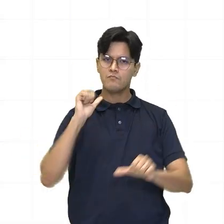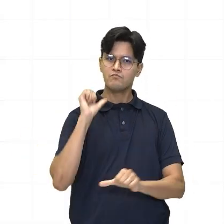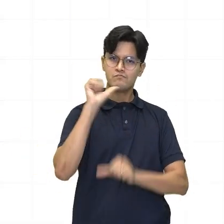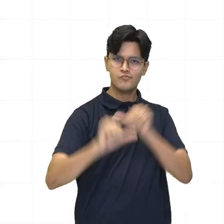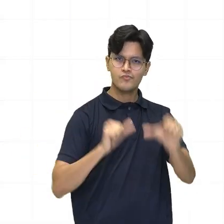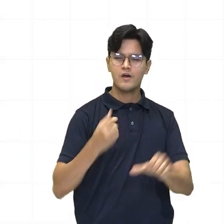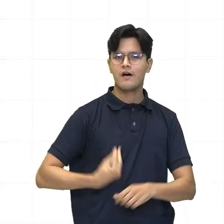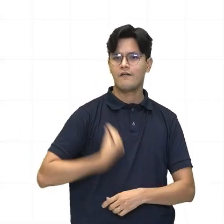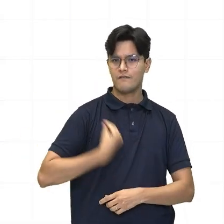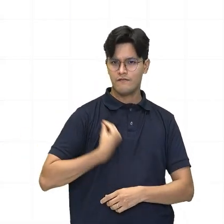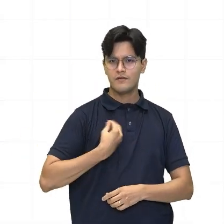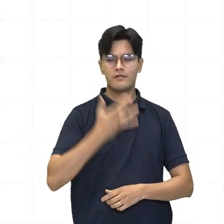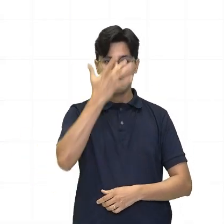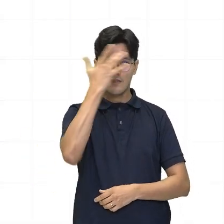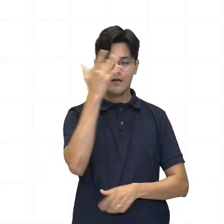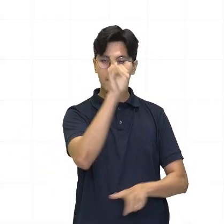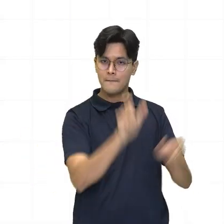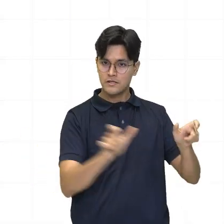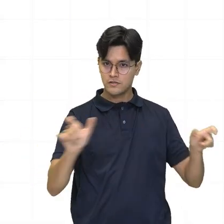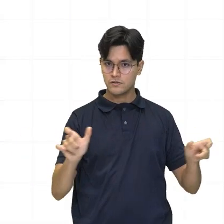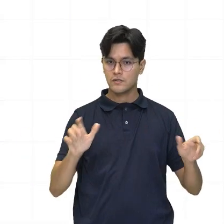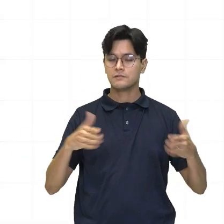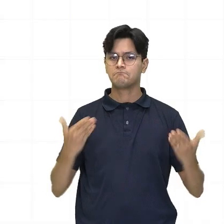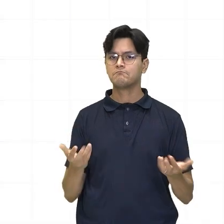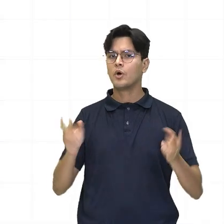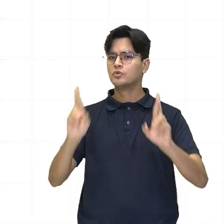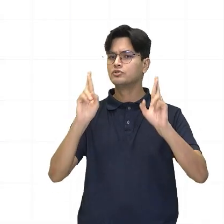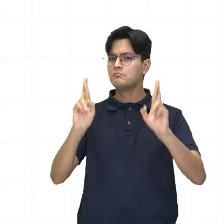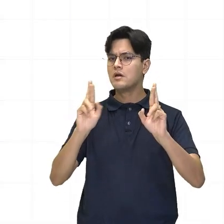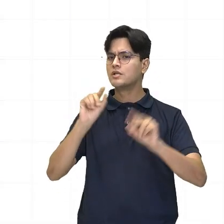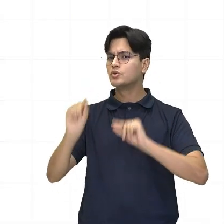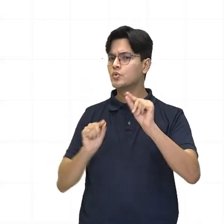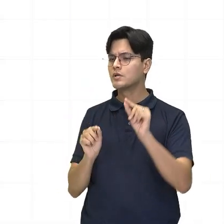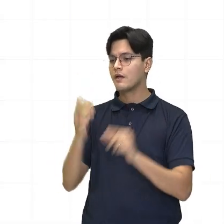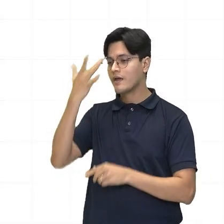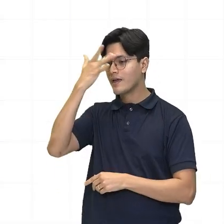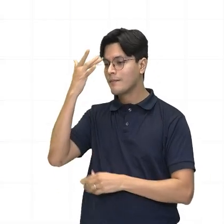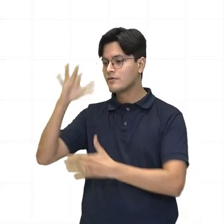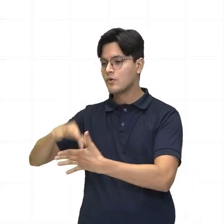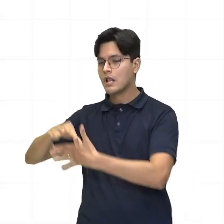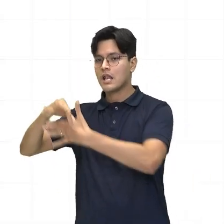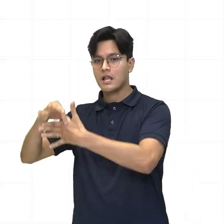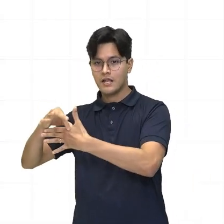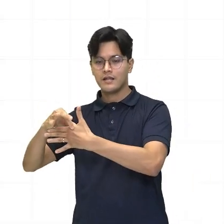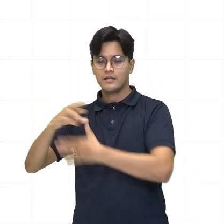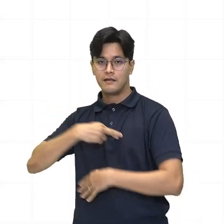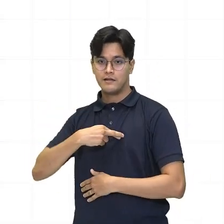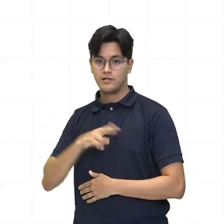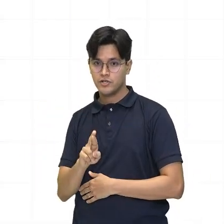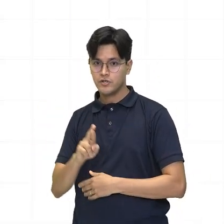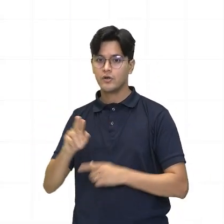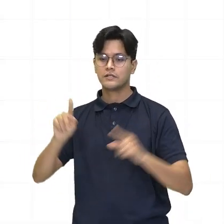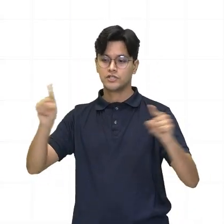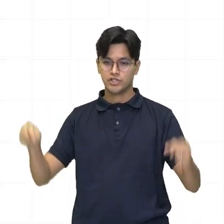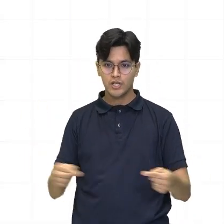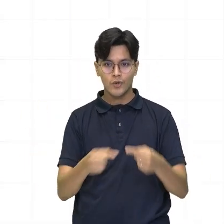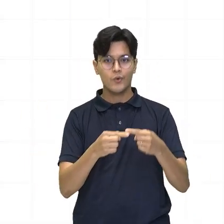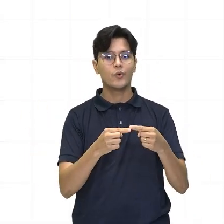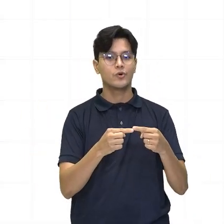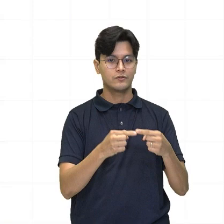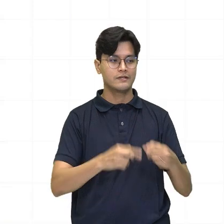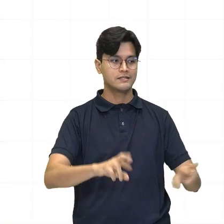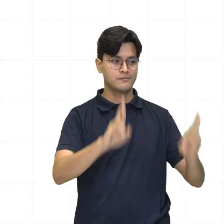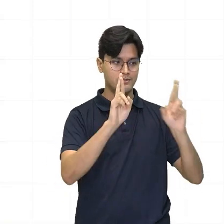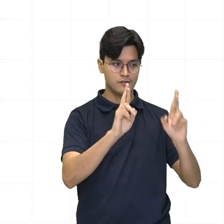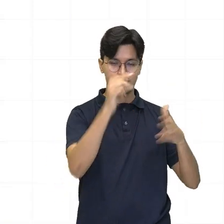lideranças religiosas, por sua posição e por sua missão, correspondam às expectativas dos adeptos da